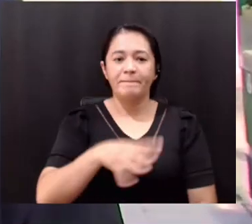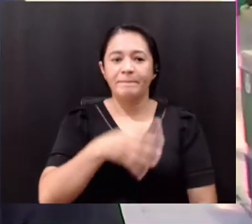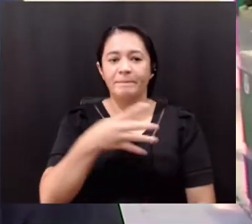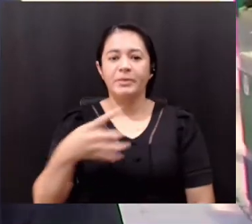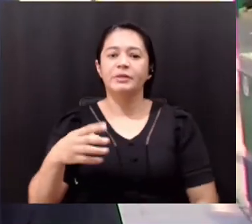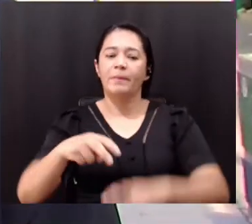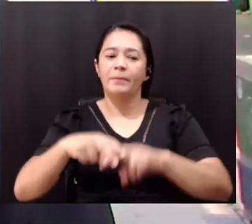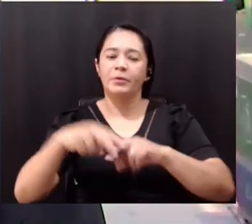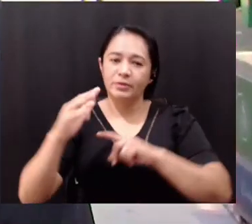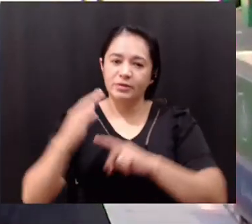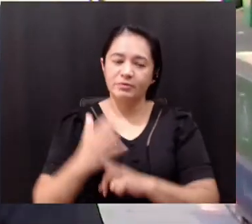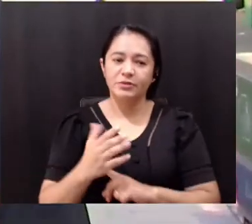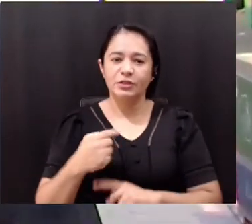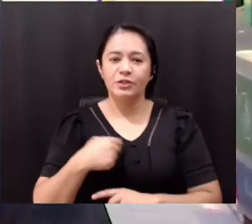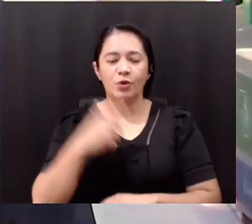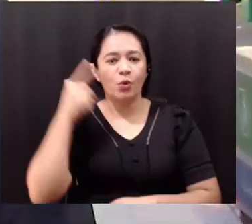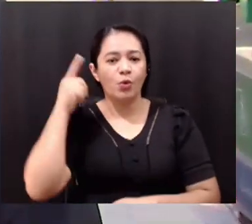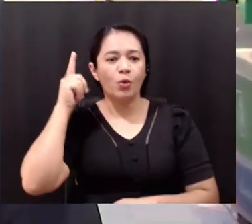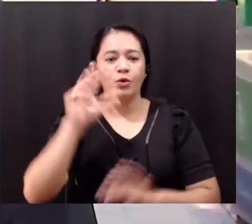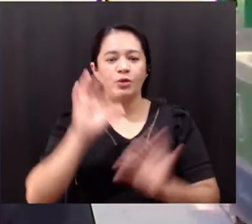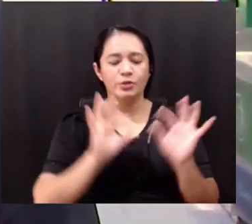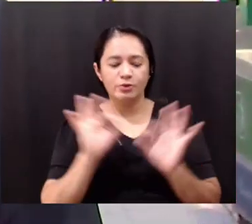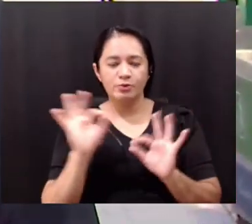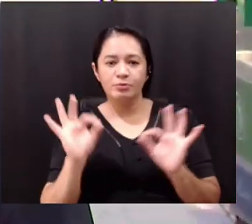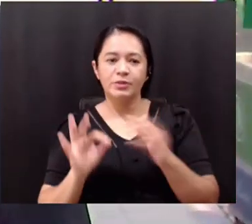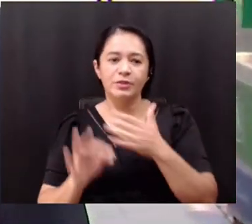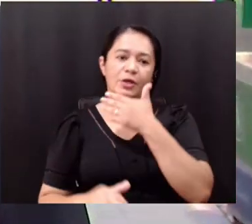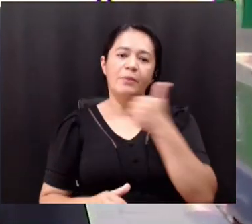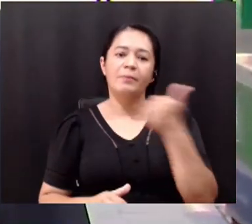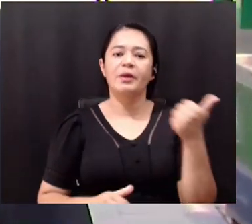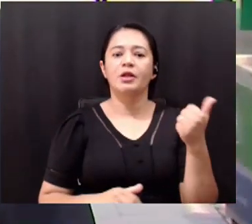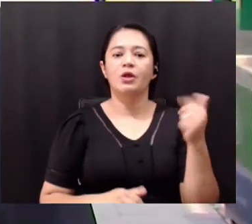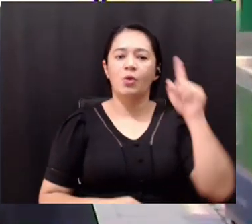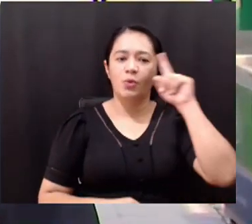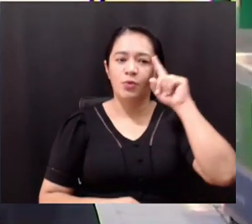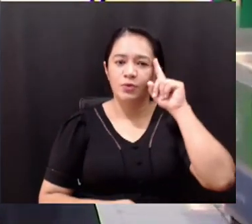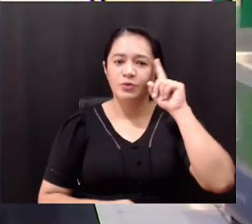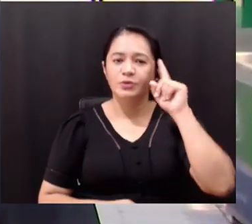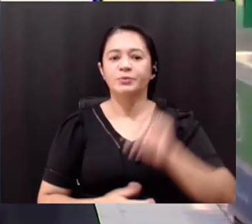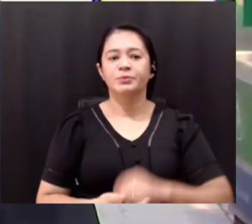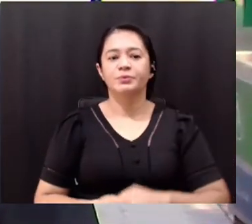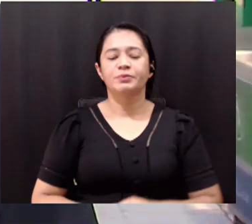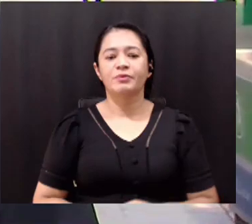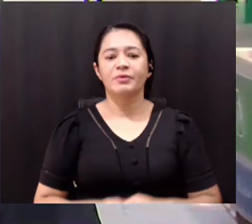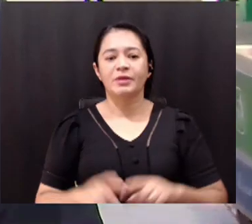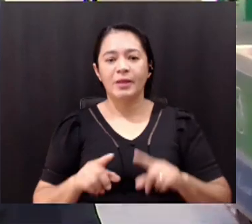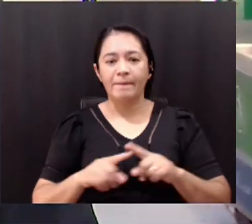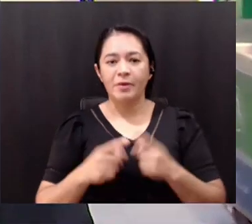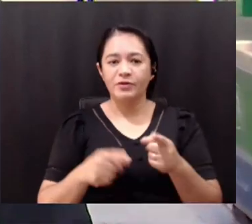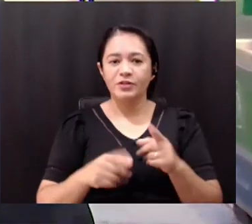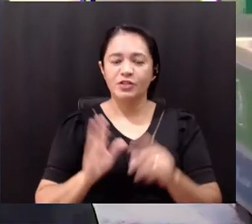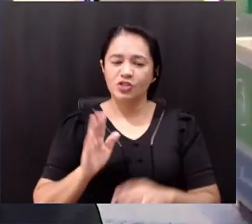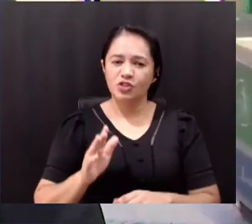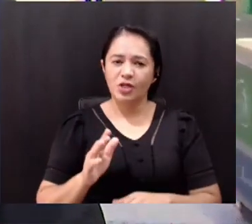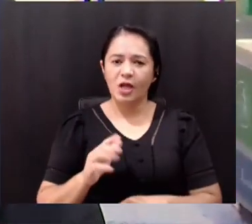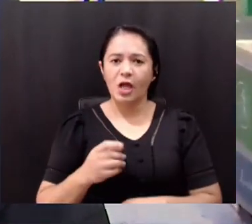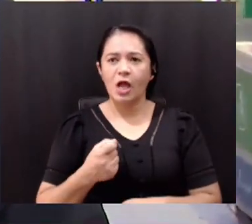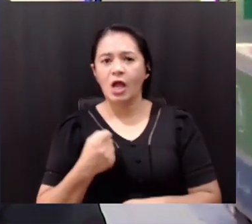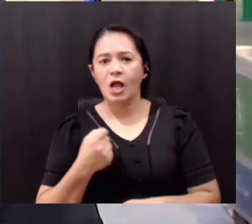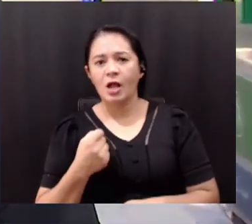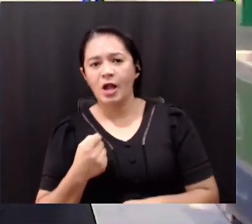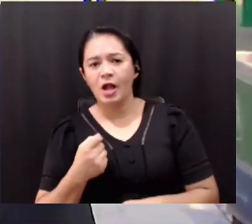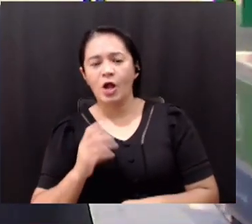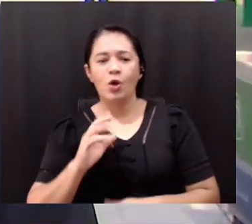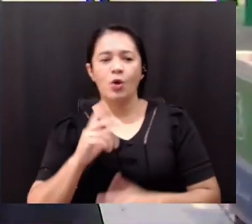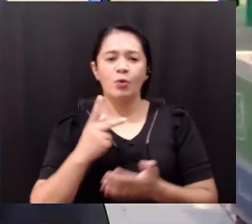planejar um pouco melhor o seu dia a dia e tudo mais. Mas você já teve algum momento que você sentiu essa exaustão após um